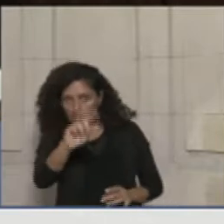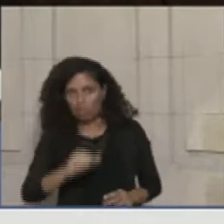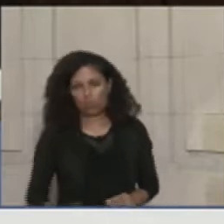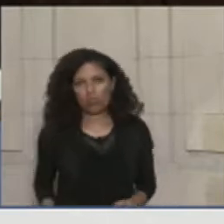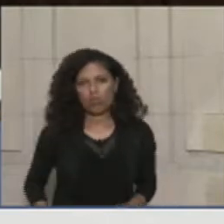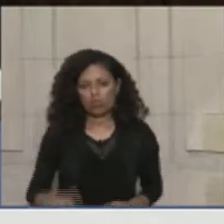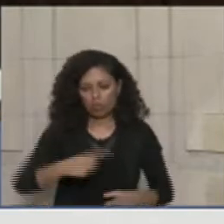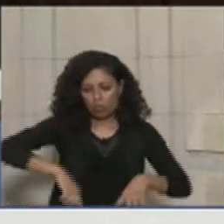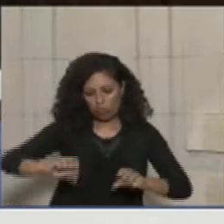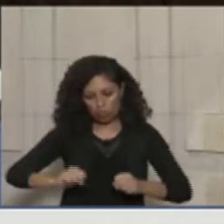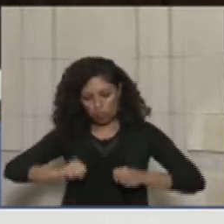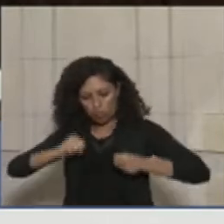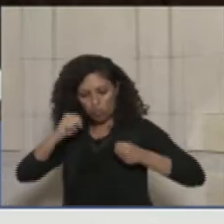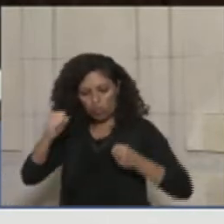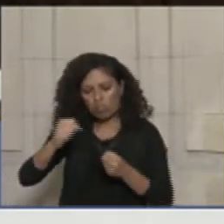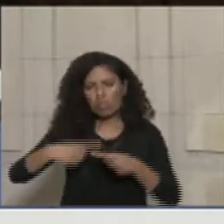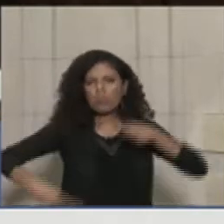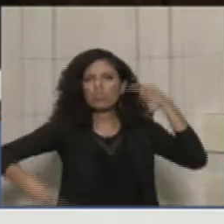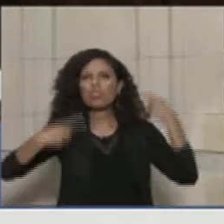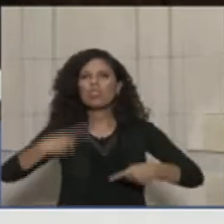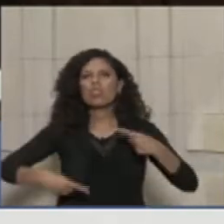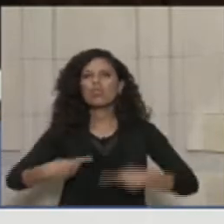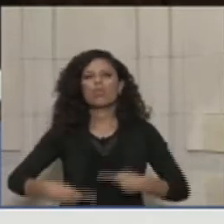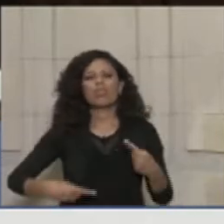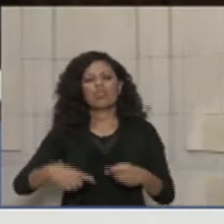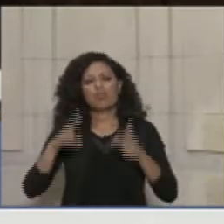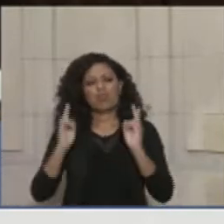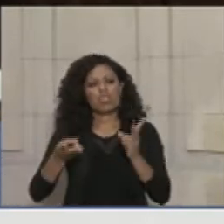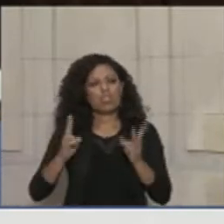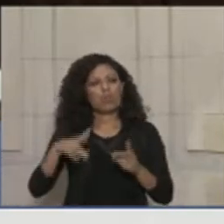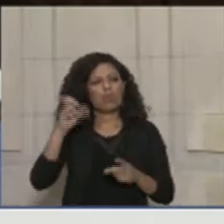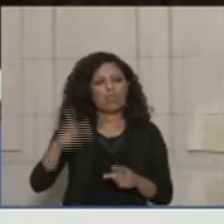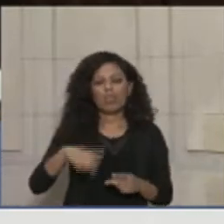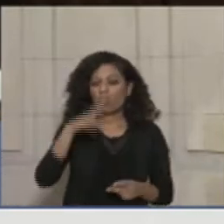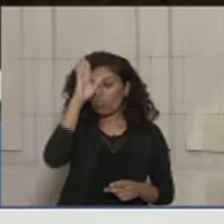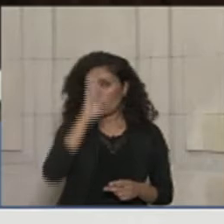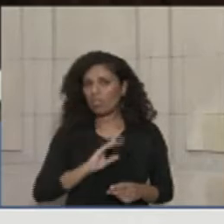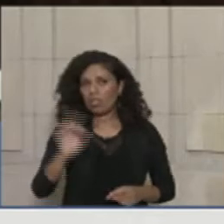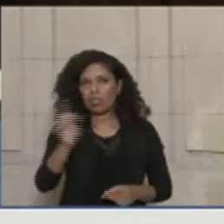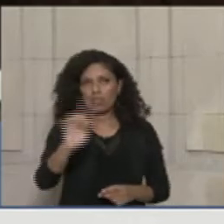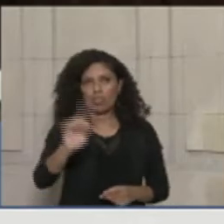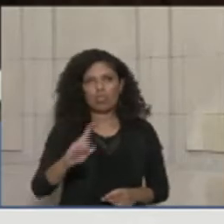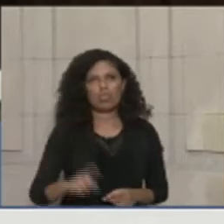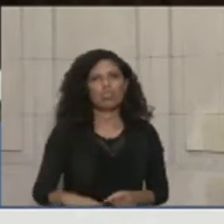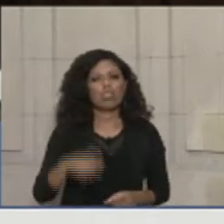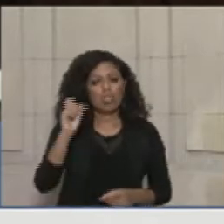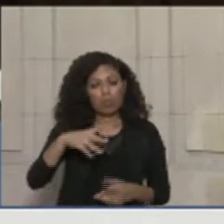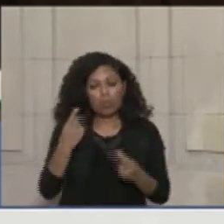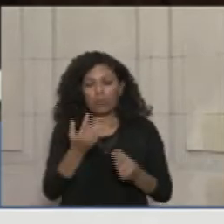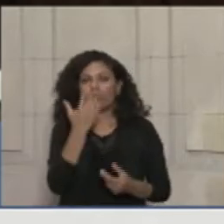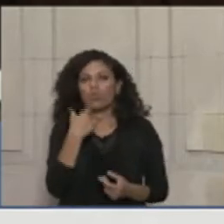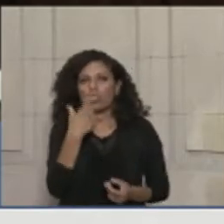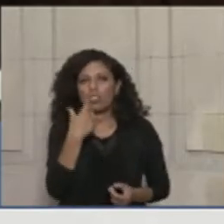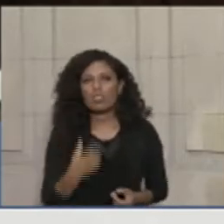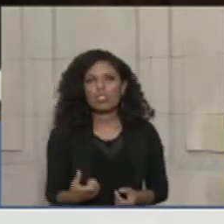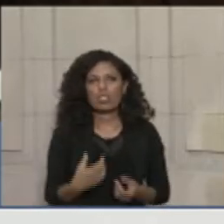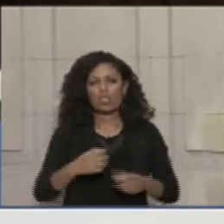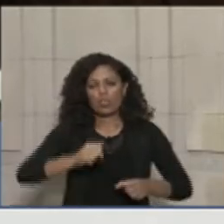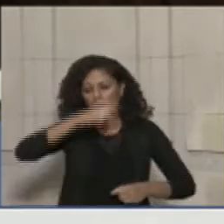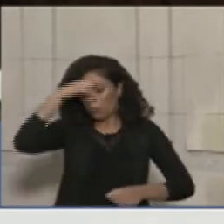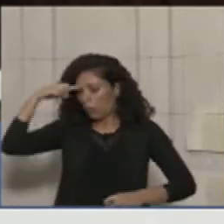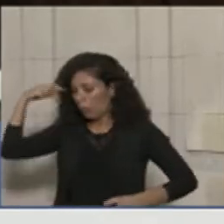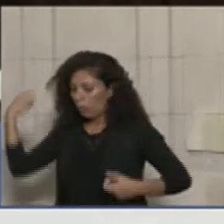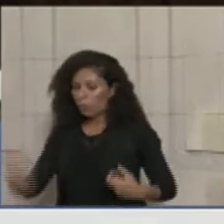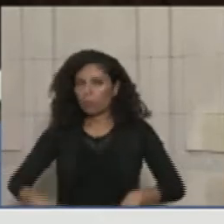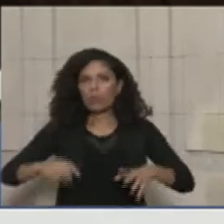parlamentares, conseguir aqui debater opiniões, isso não veio de graça. Foi muito sangue, suor e luta